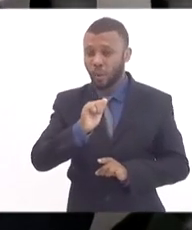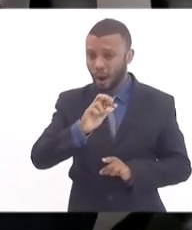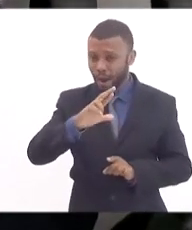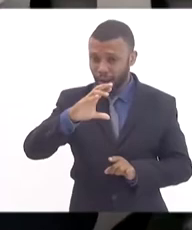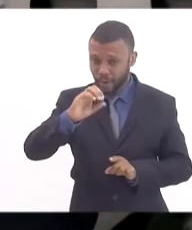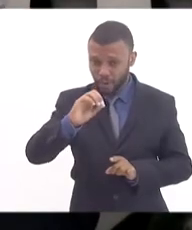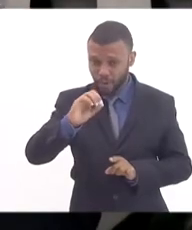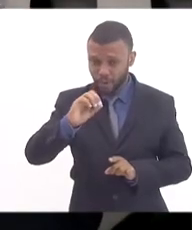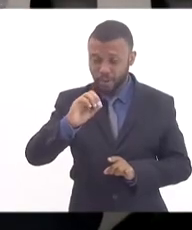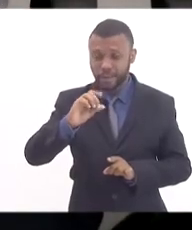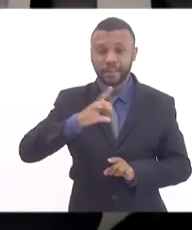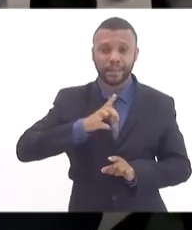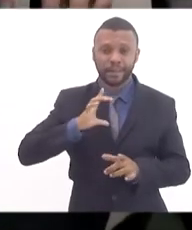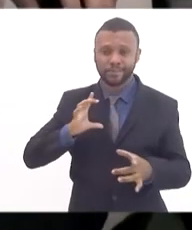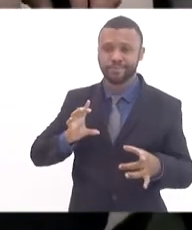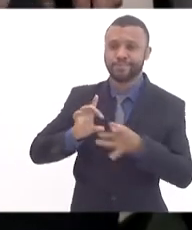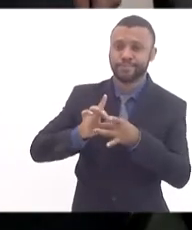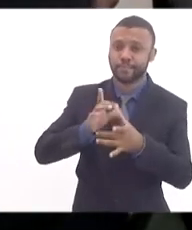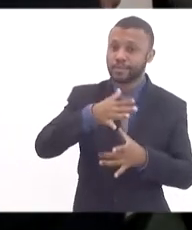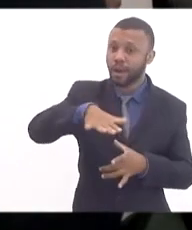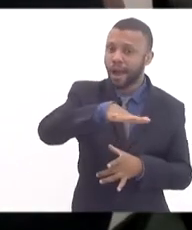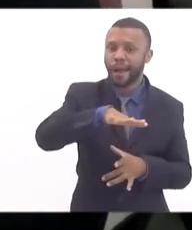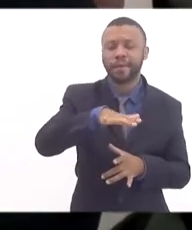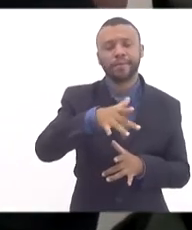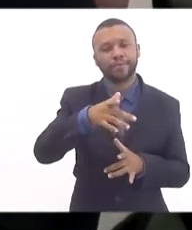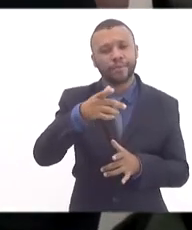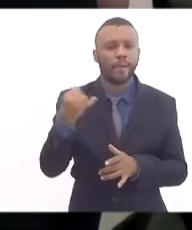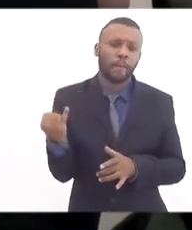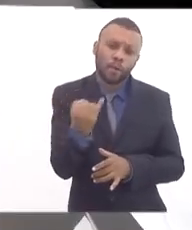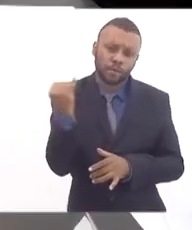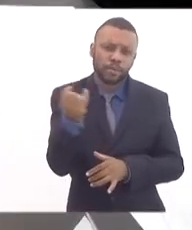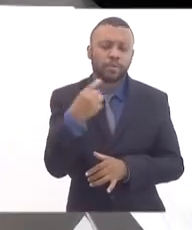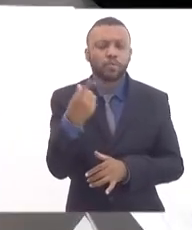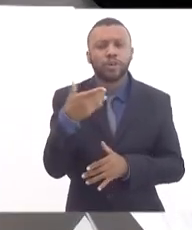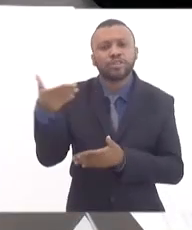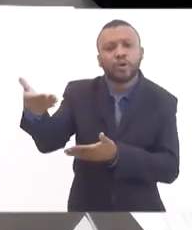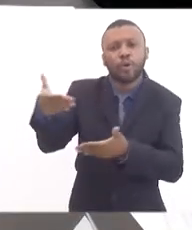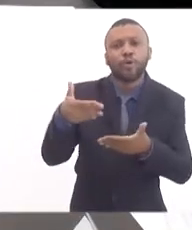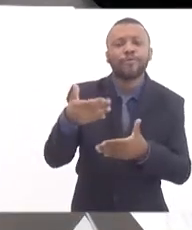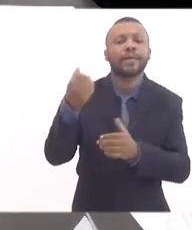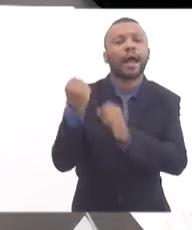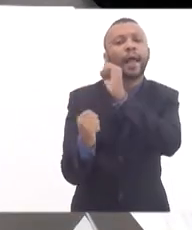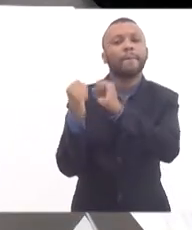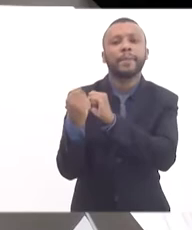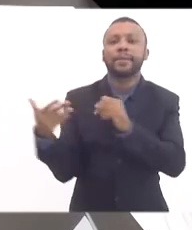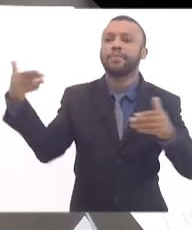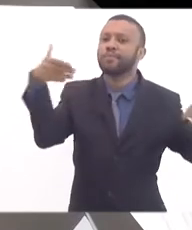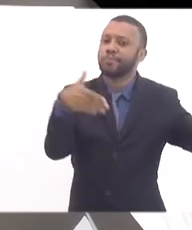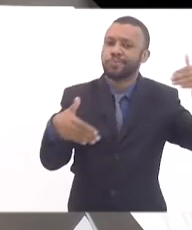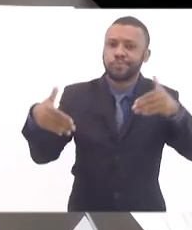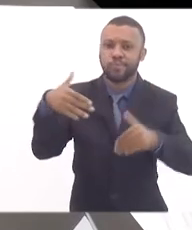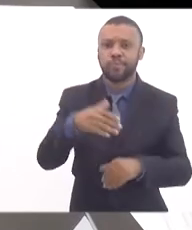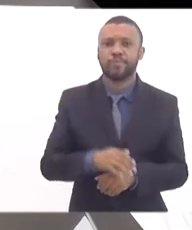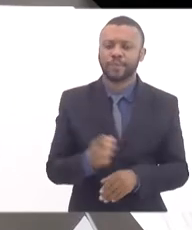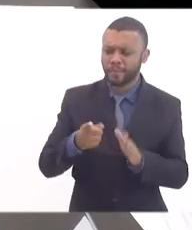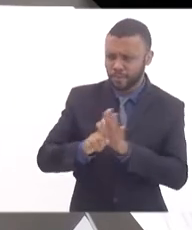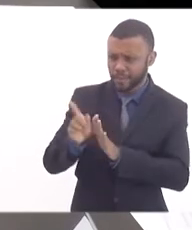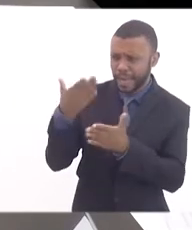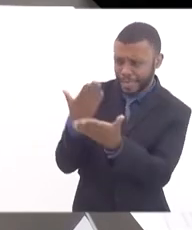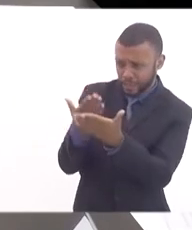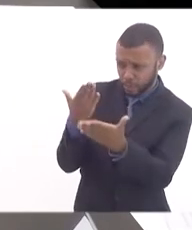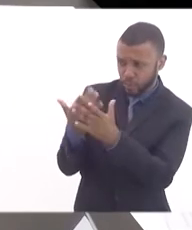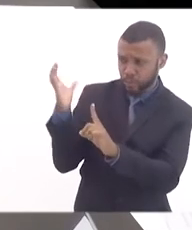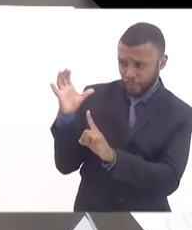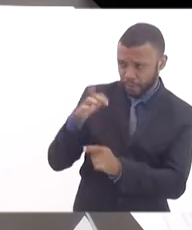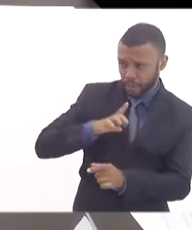é são áreas potenciais para a gente atrair empresas e o estudo estrangeiro em